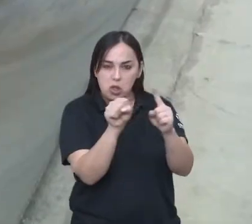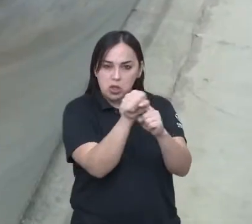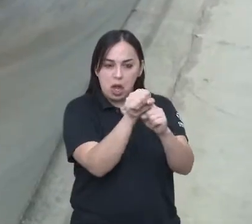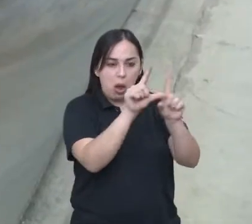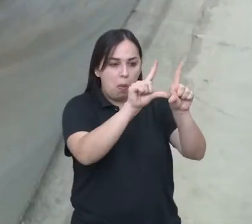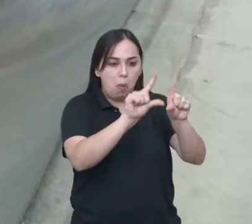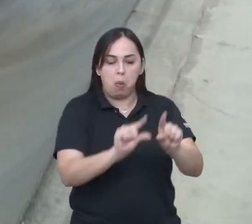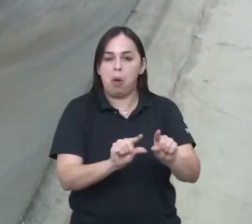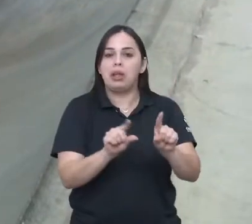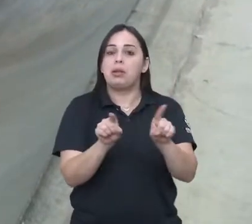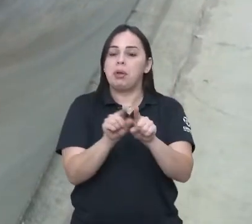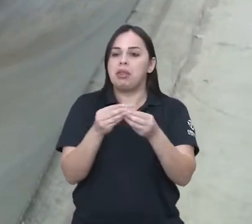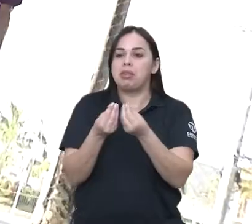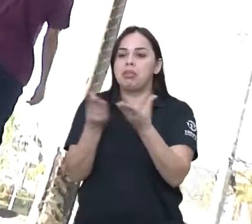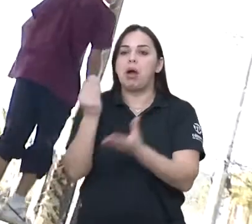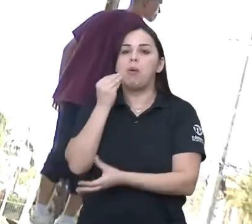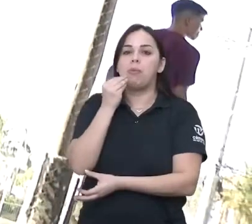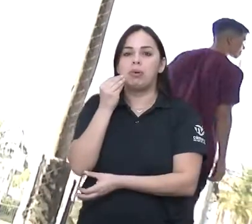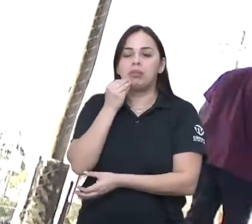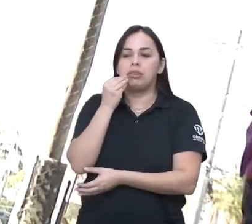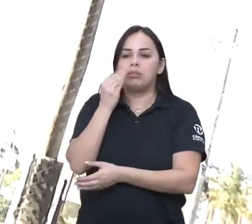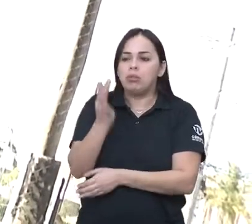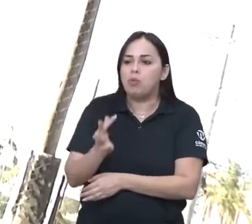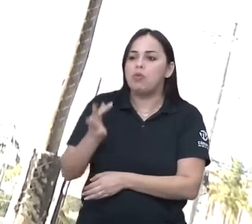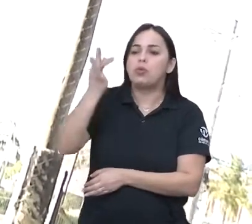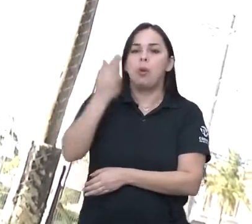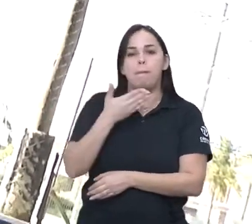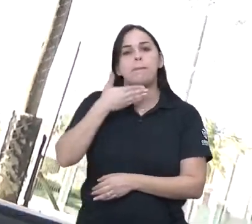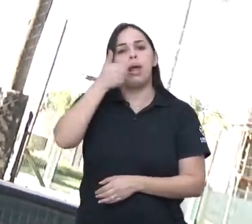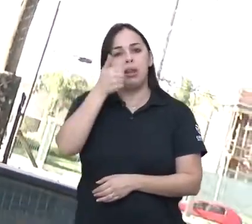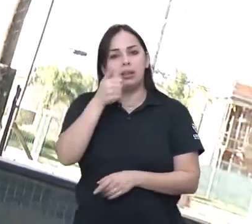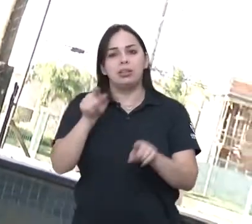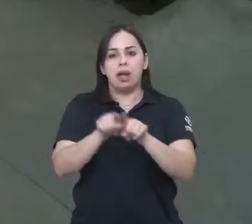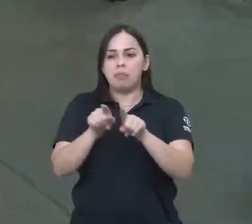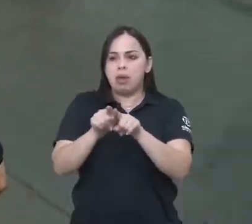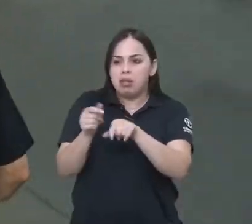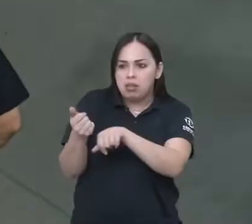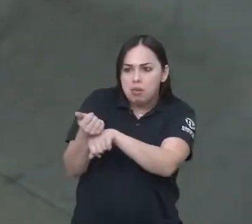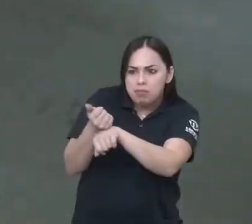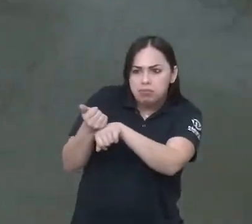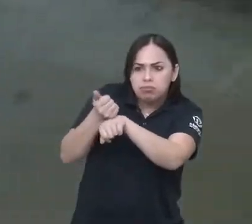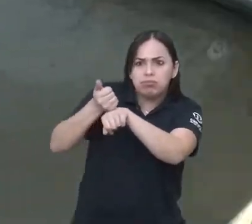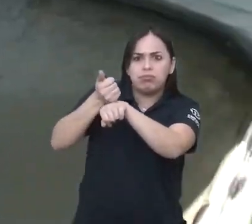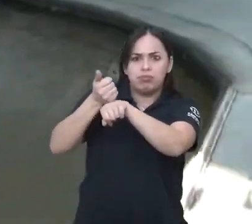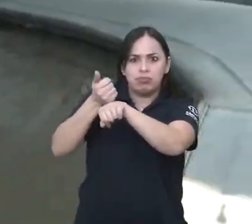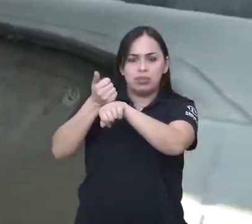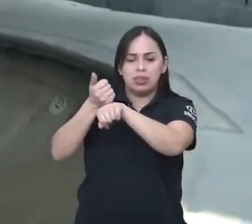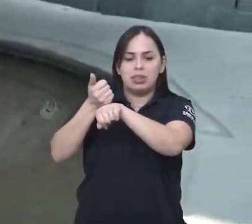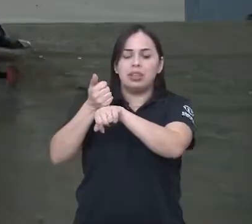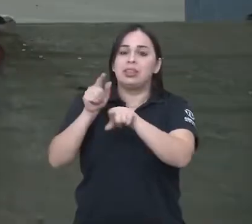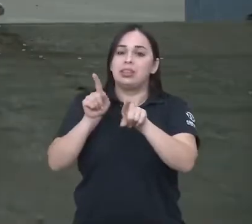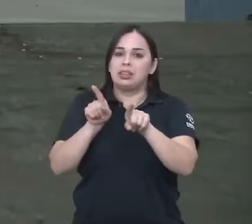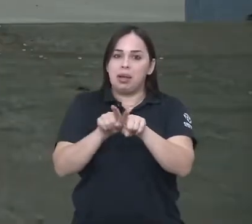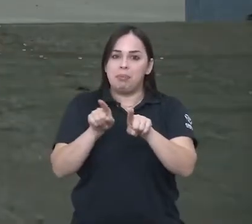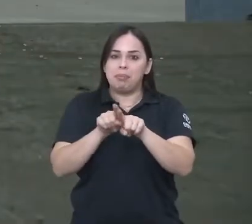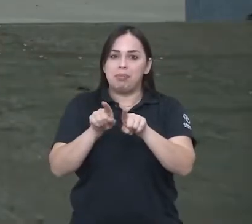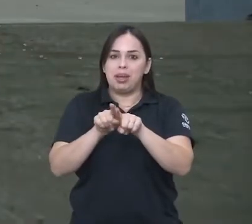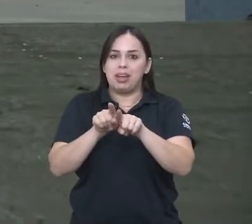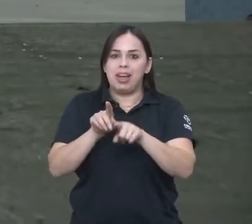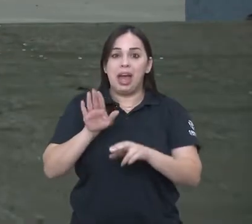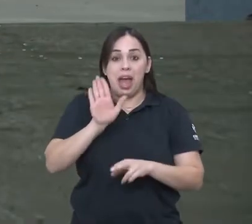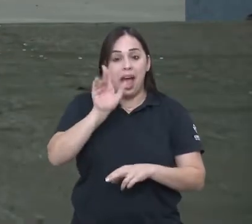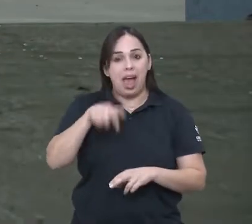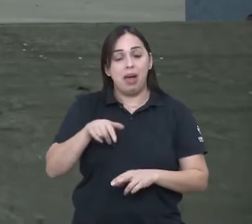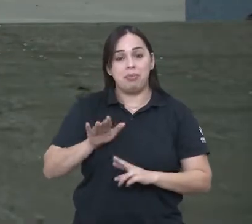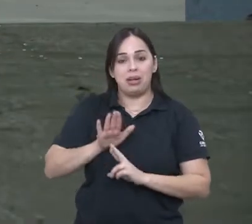e garante oportunidades para que jovens possam buscar um futuro melhor e até mesmo se profissionalizar, além de já ser